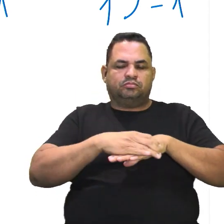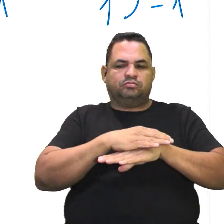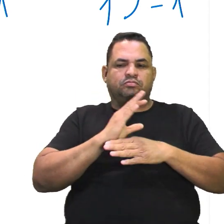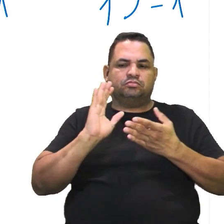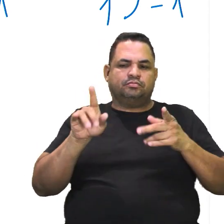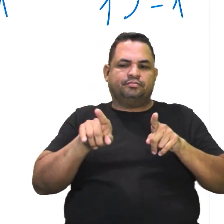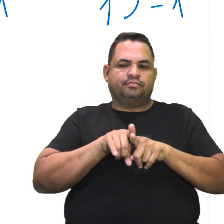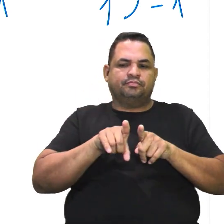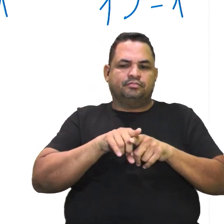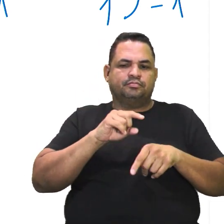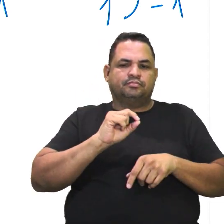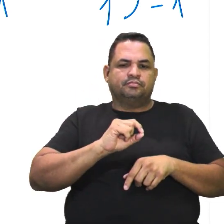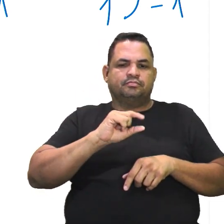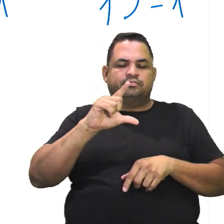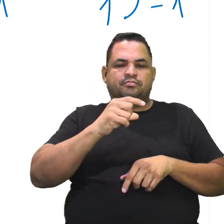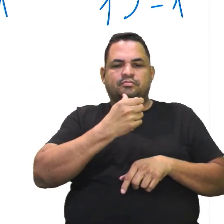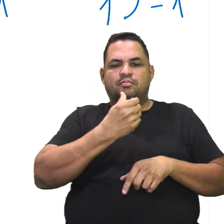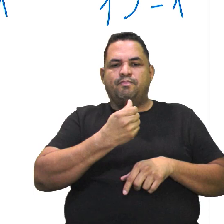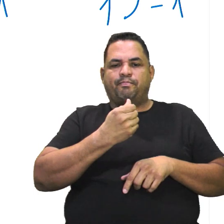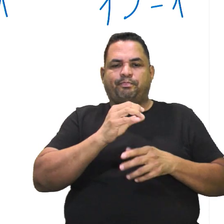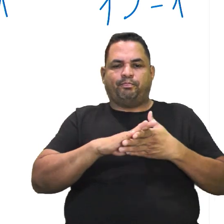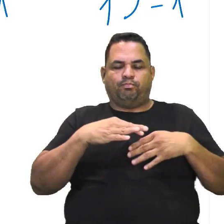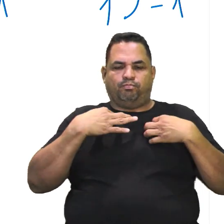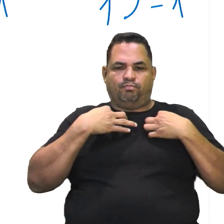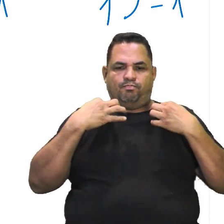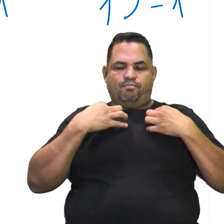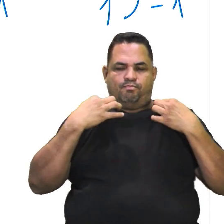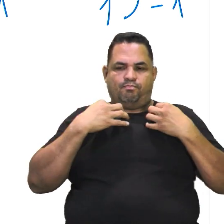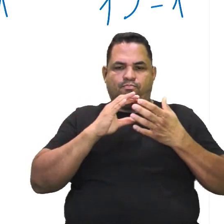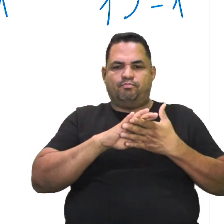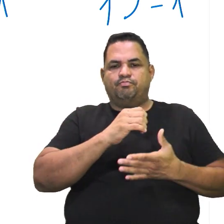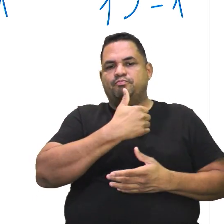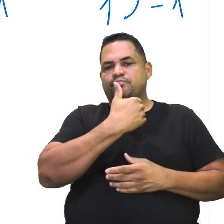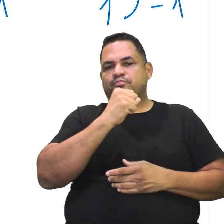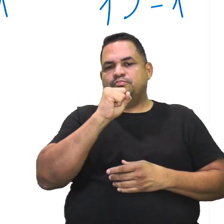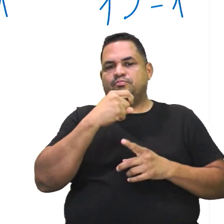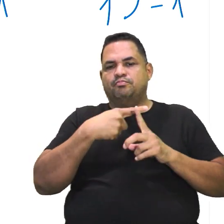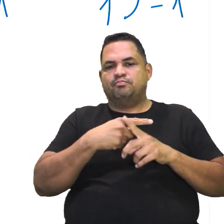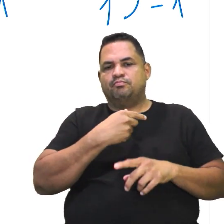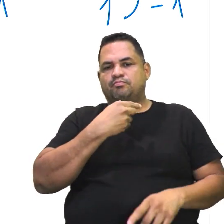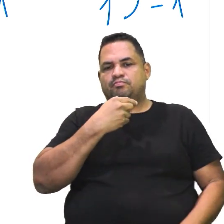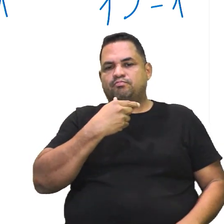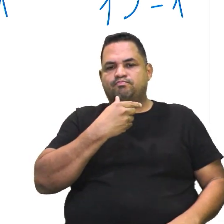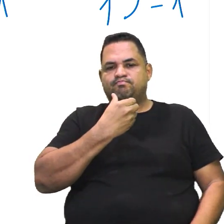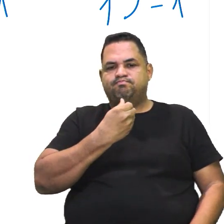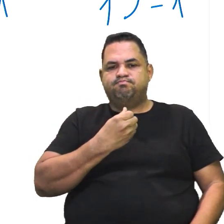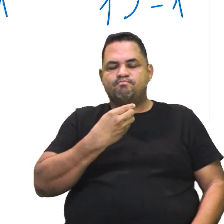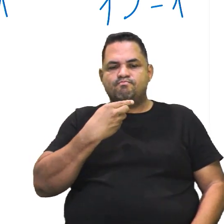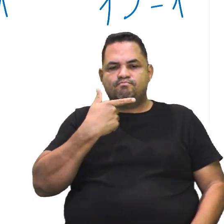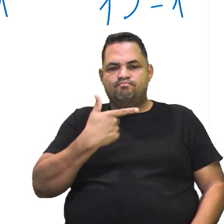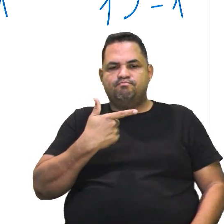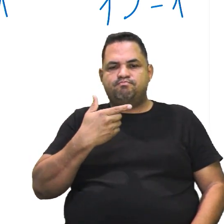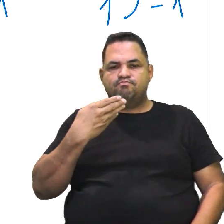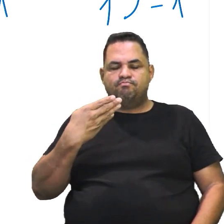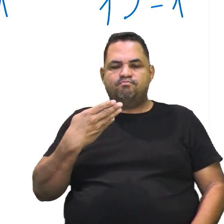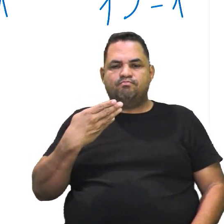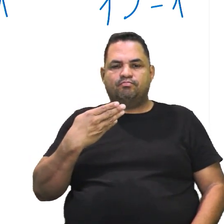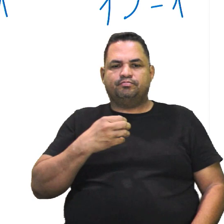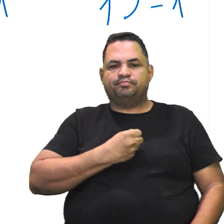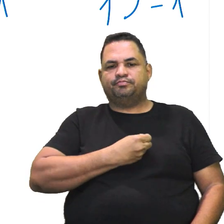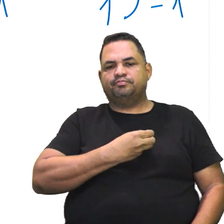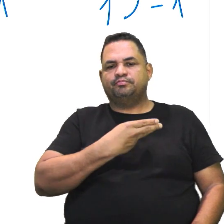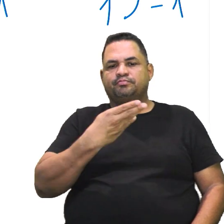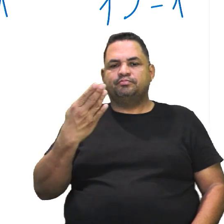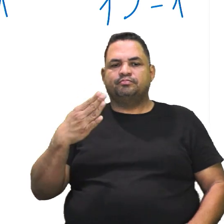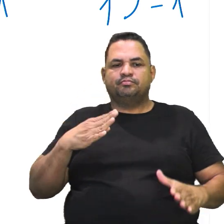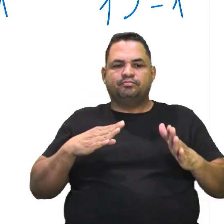com certeza vai aumentar 6 nas camisetas. 18 mais 6? 24. 24. Então, essa é a